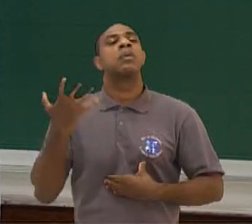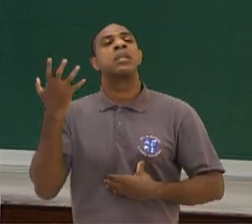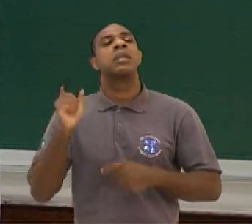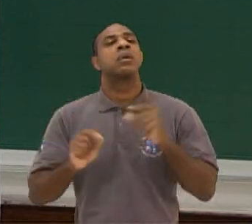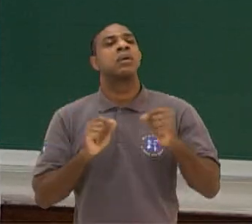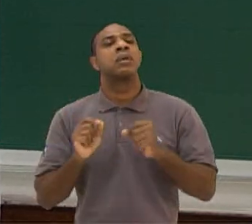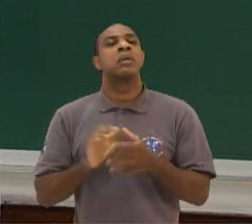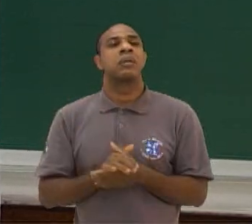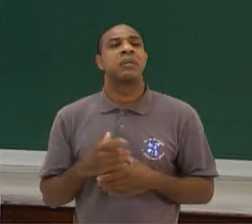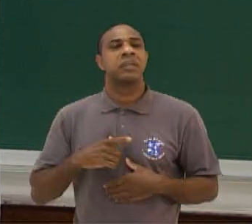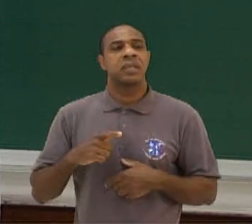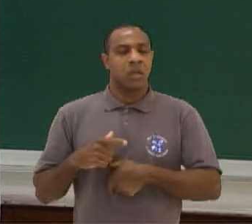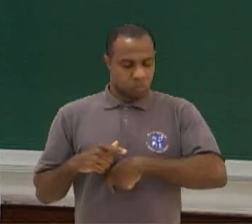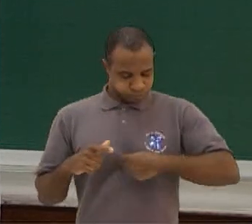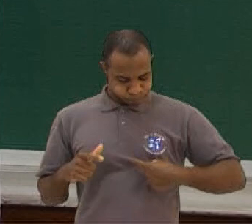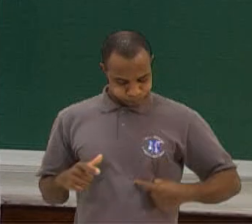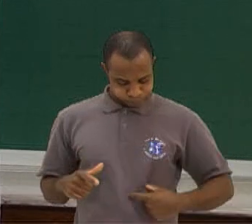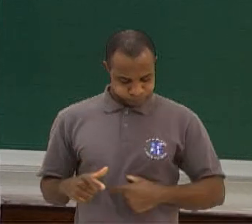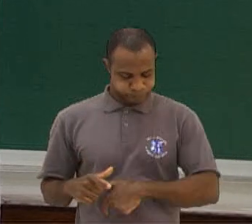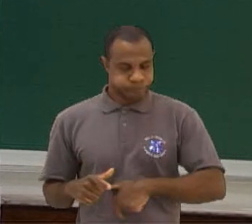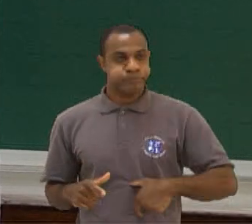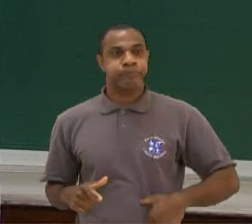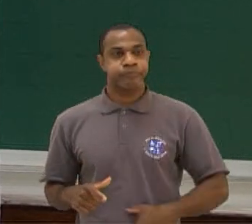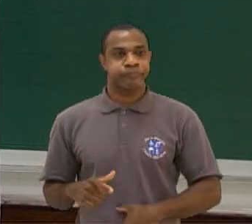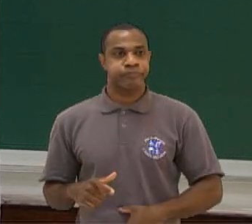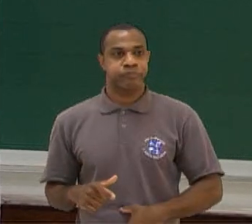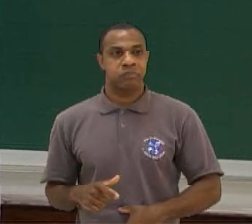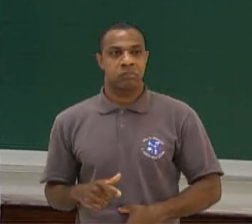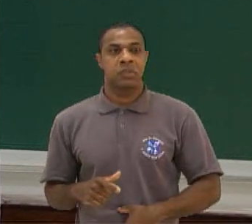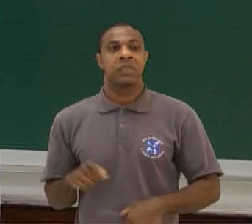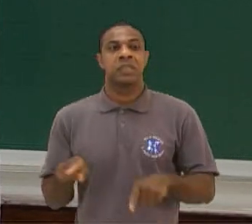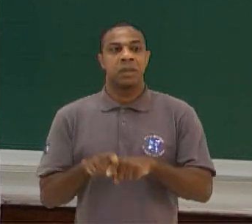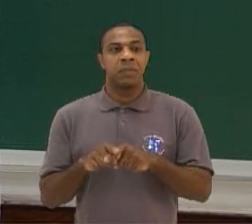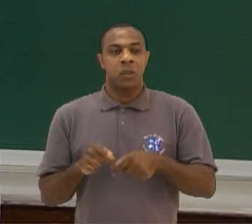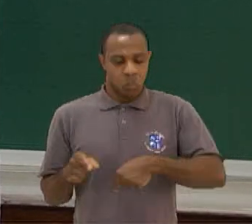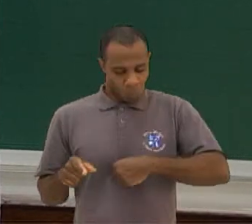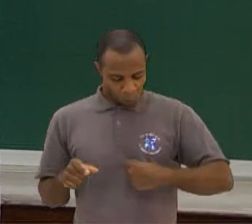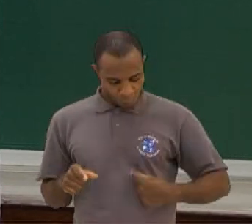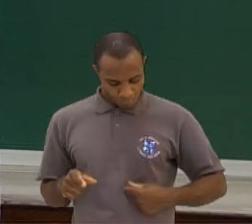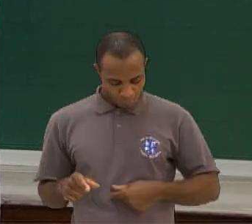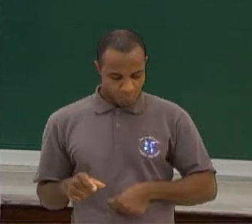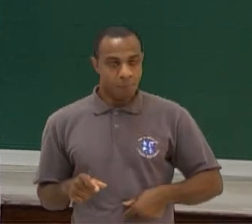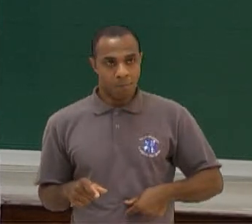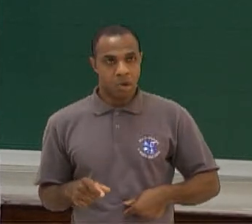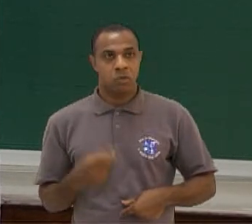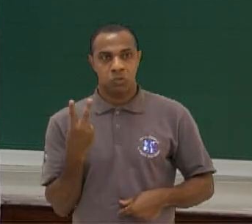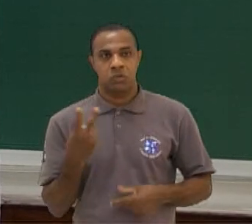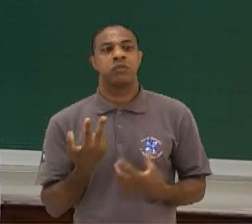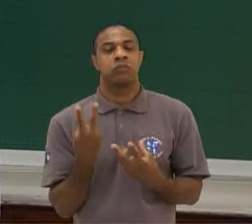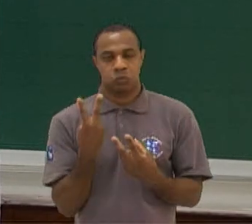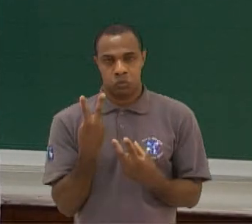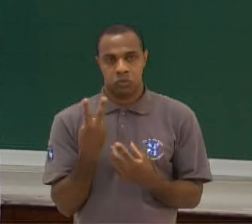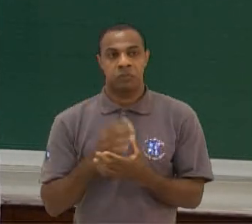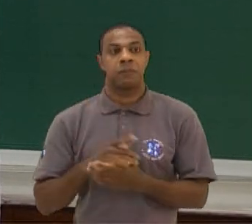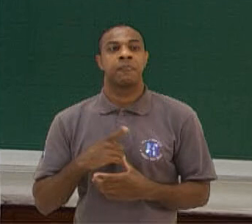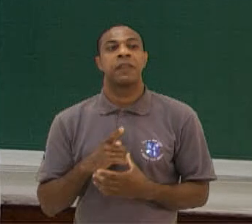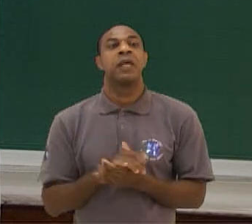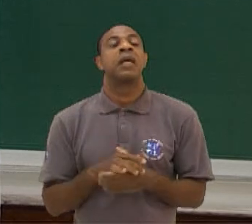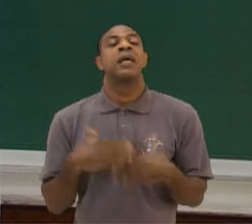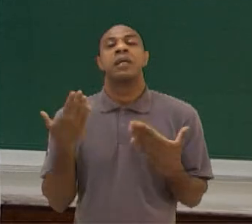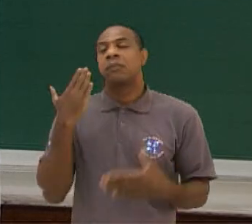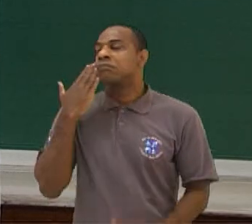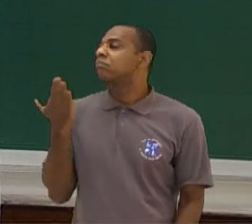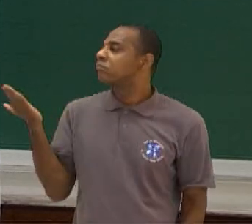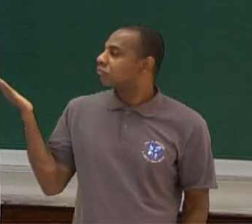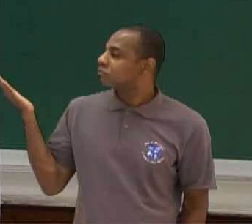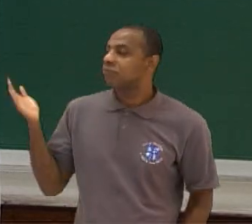ter o intestino delgado e o intestino grosso. Tá? Aparato superior, boca, e vai participar ali o esôfago, e aqui eu